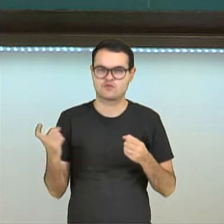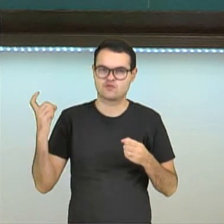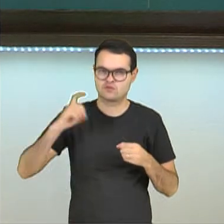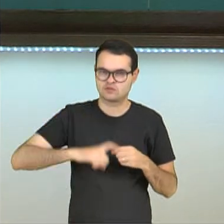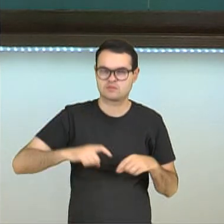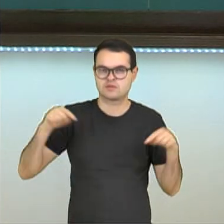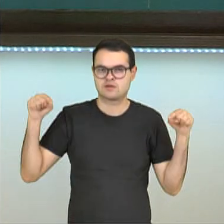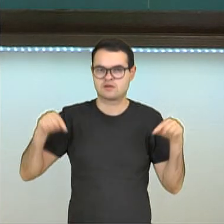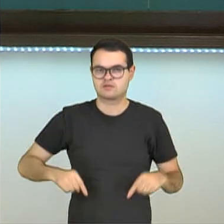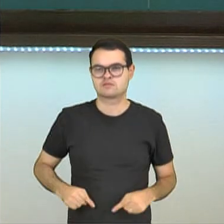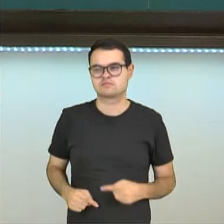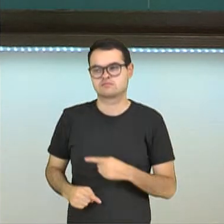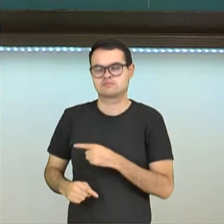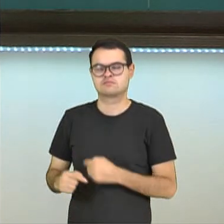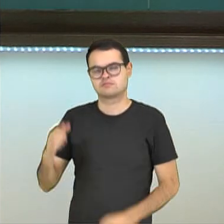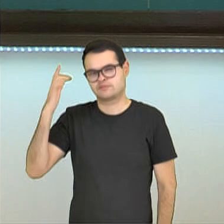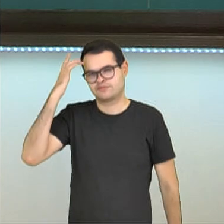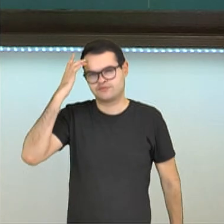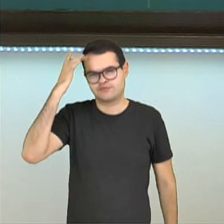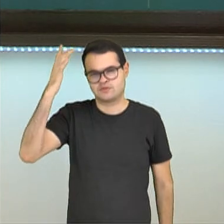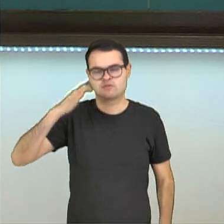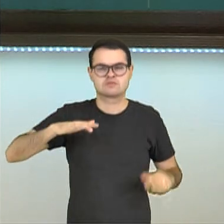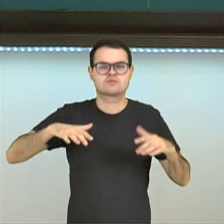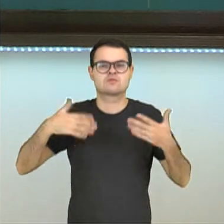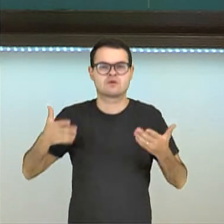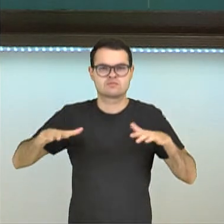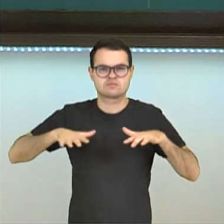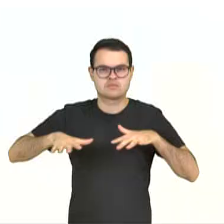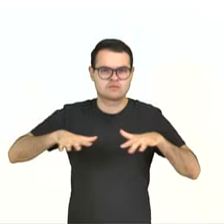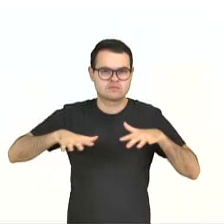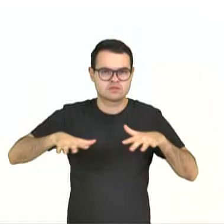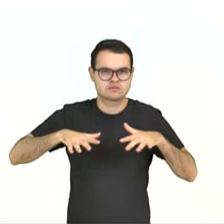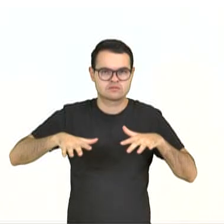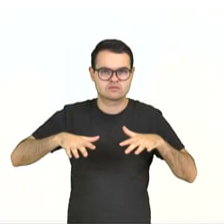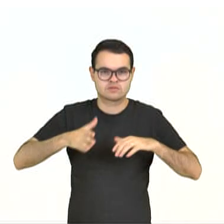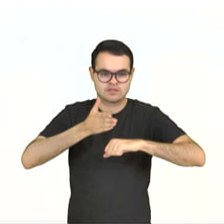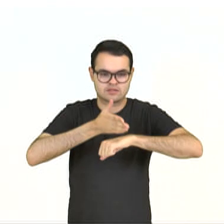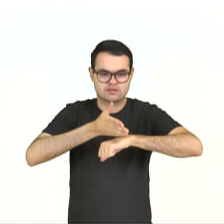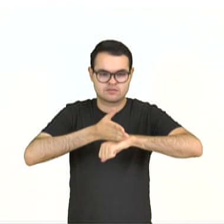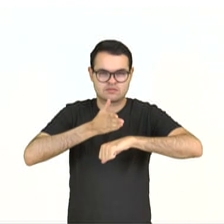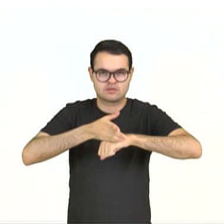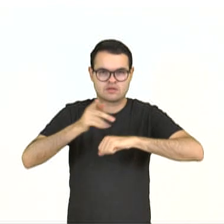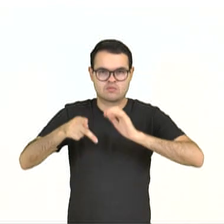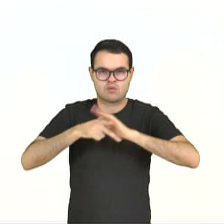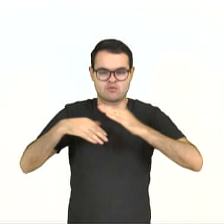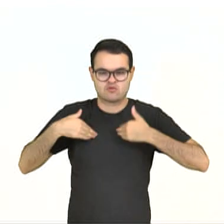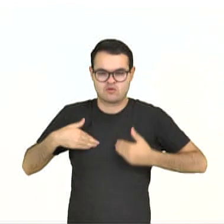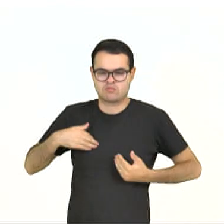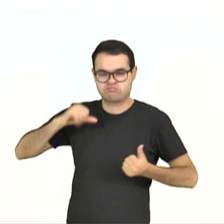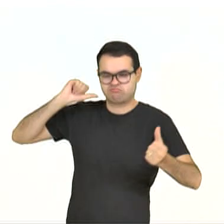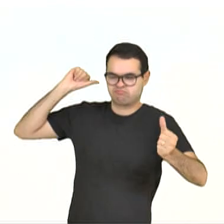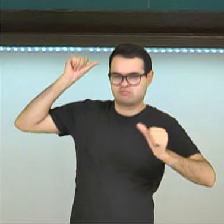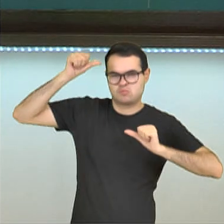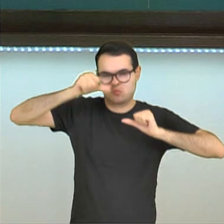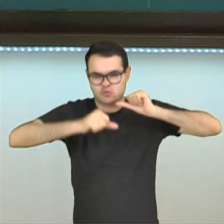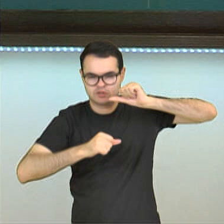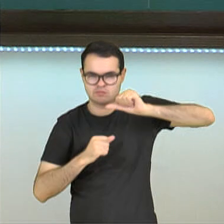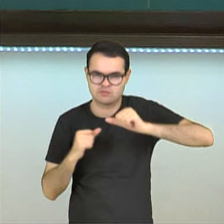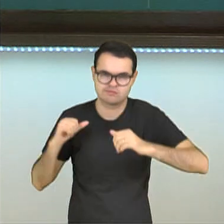Voltando aqui, né, pessoal, tá fácil, com os movimentos estudados da Idade Moderna, tinha a característica de contorcionismo. Lembra que eu mostrei